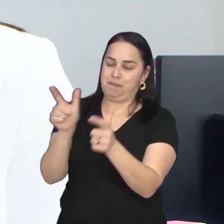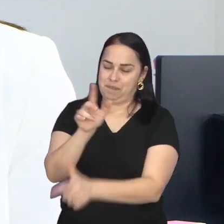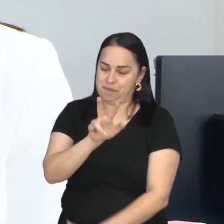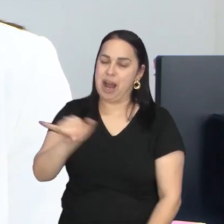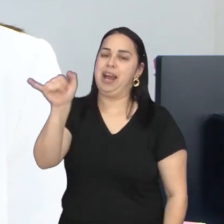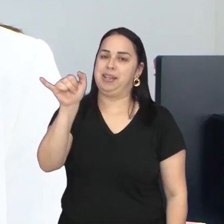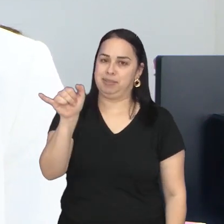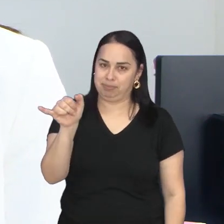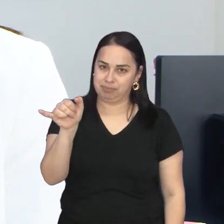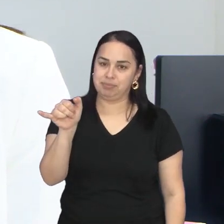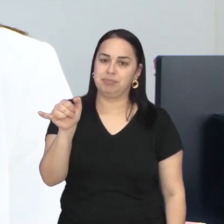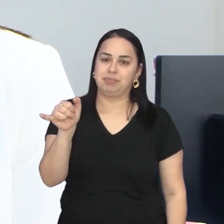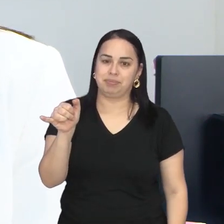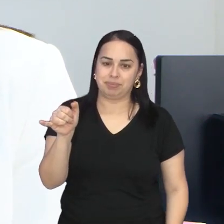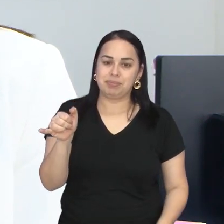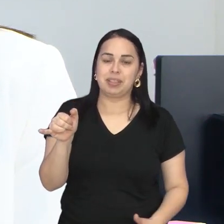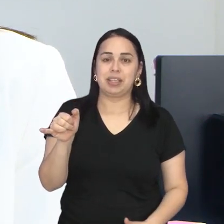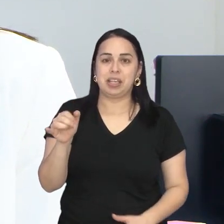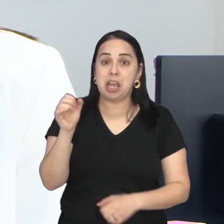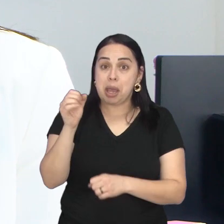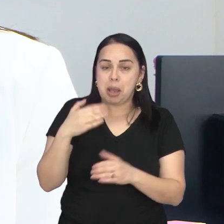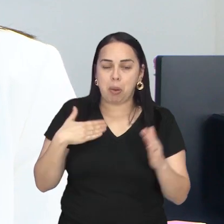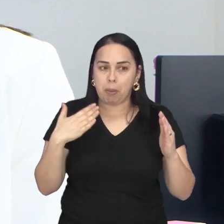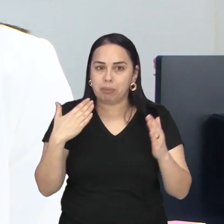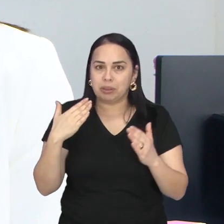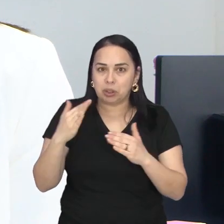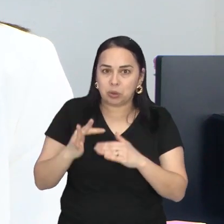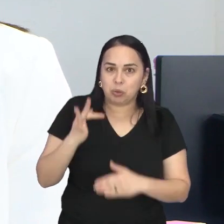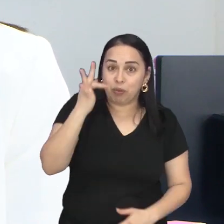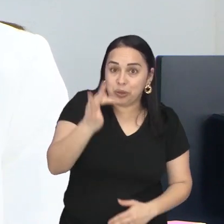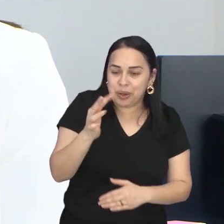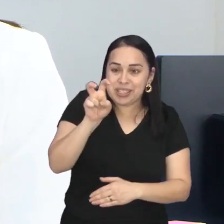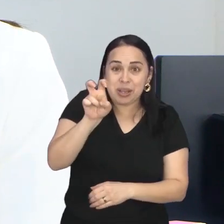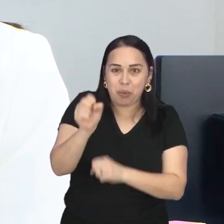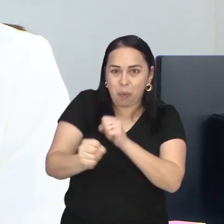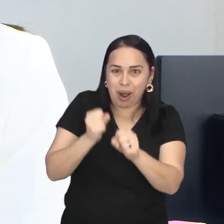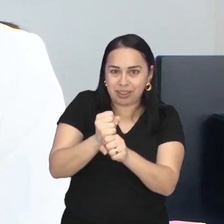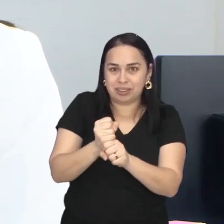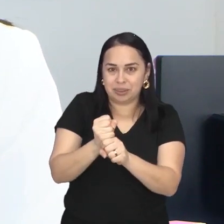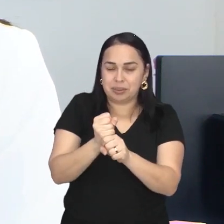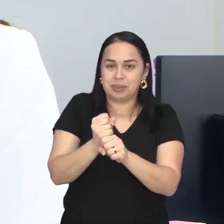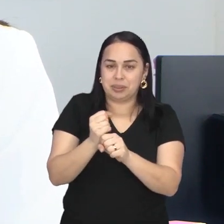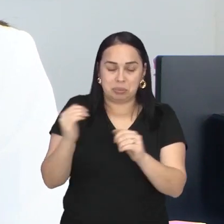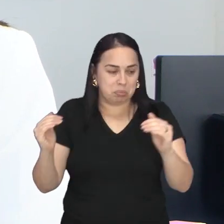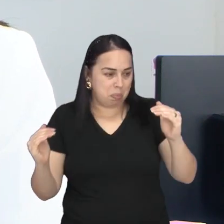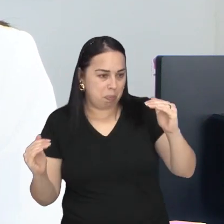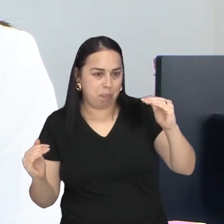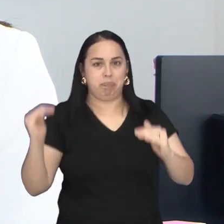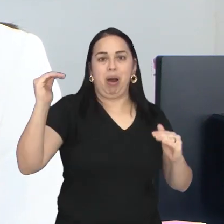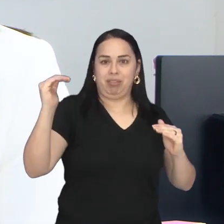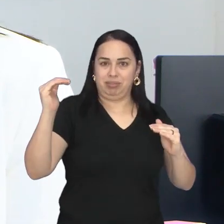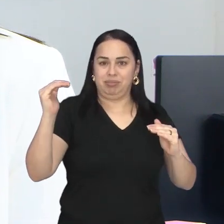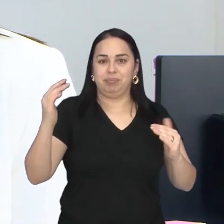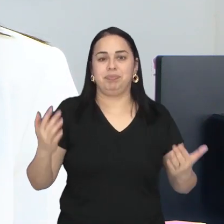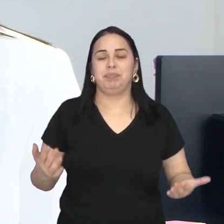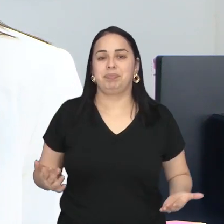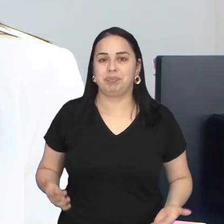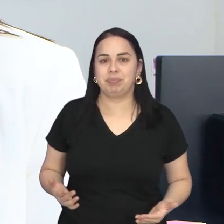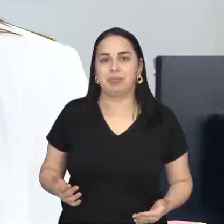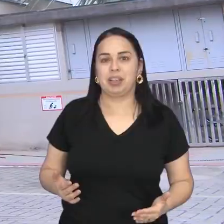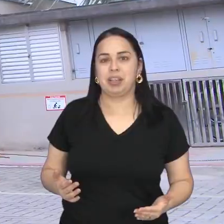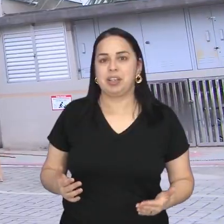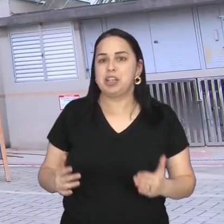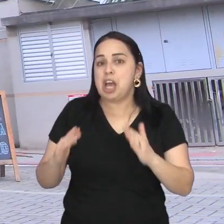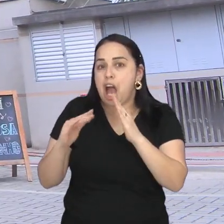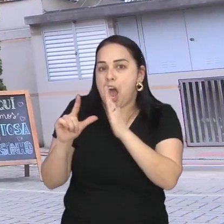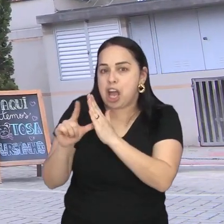dominando o setor né e em cinco anos aí eles vão superar o número de cães no Brasil